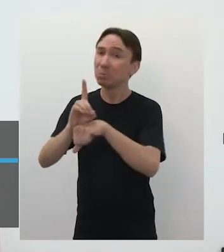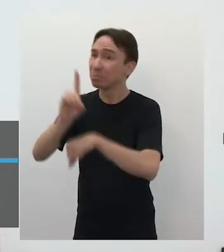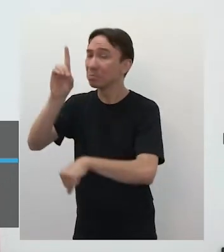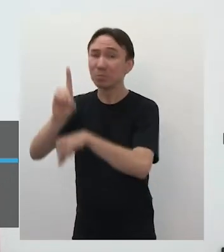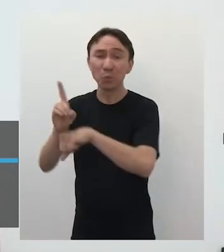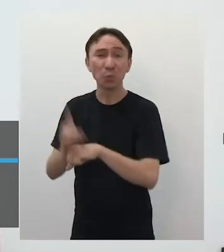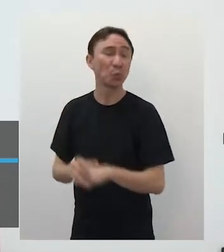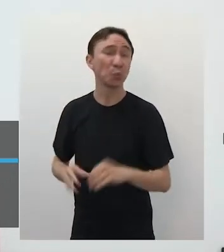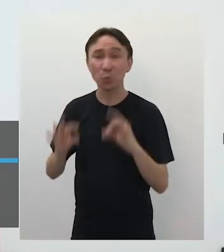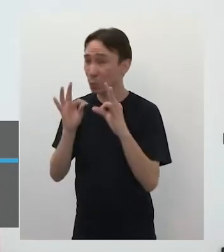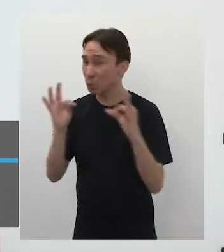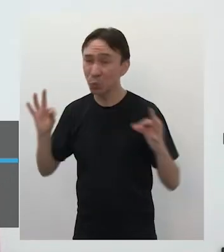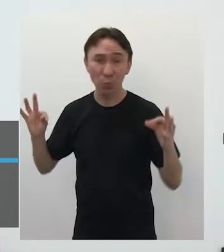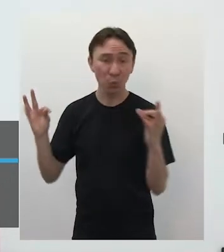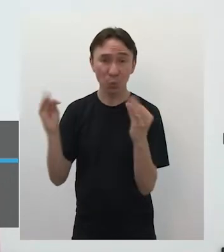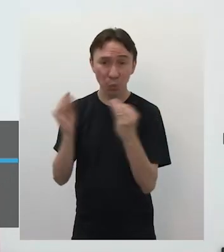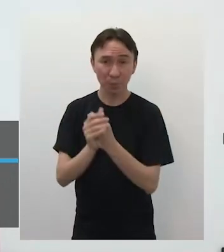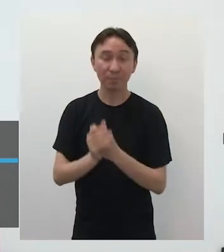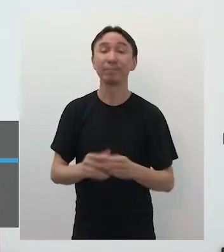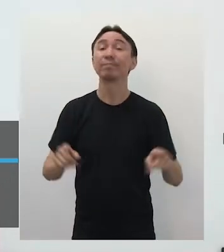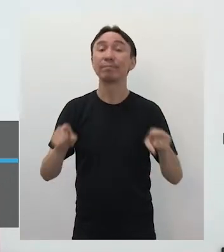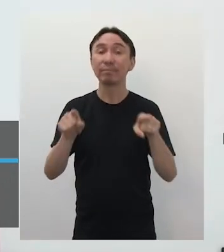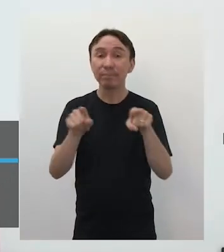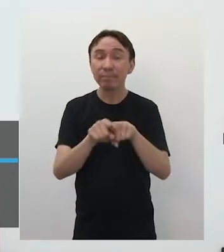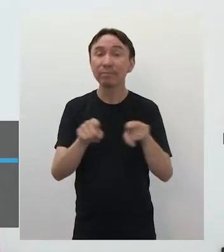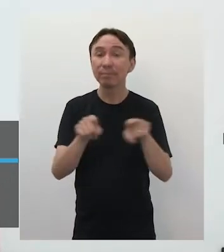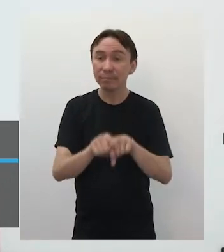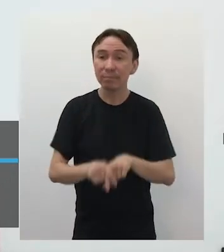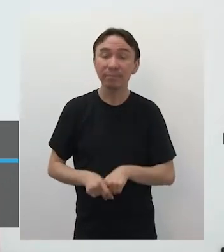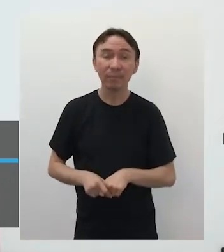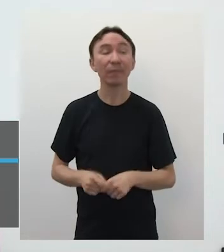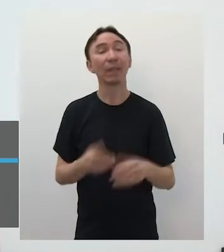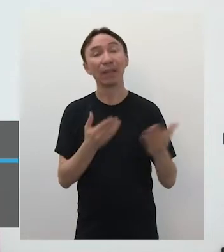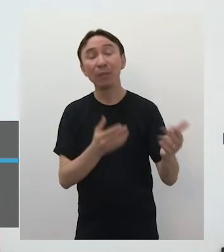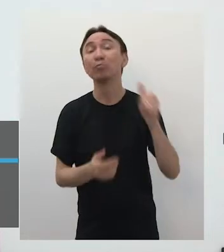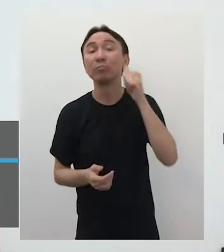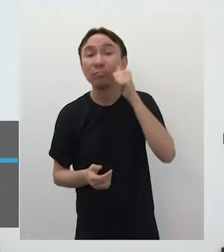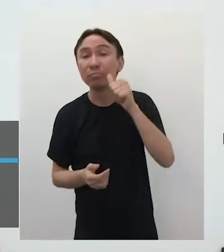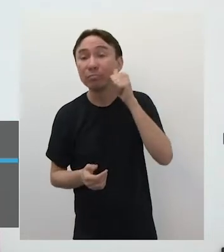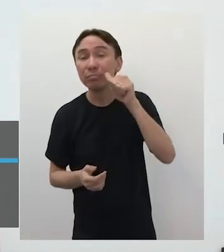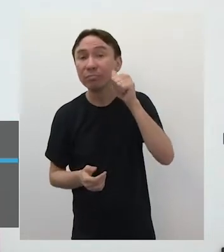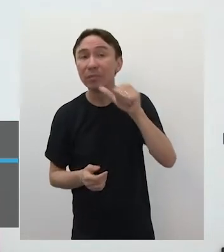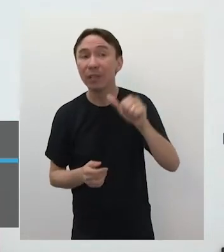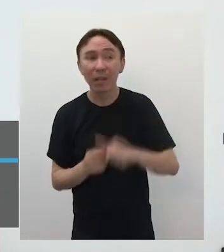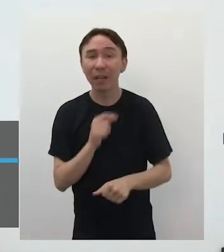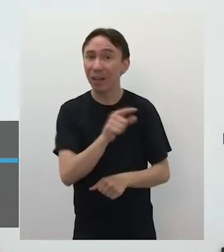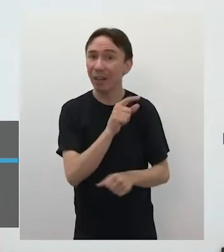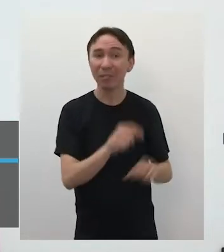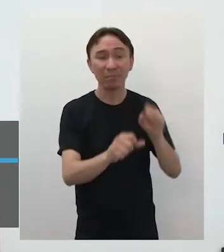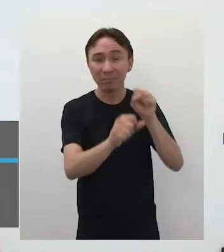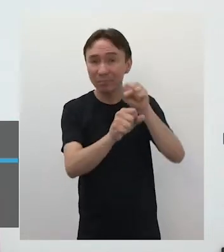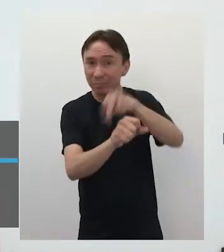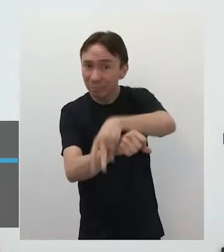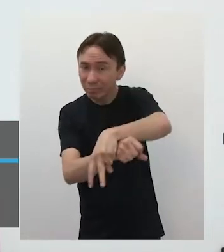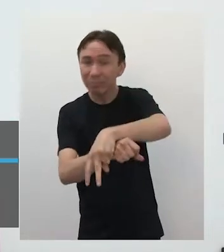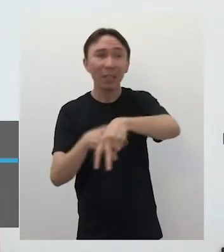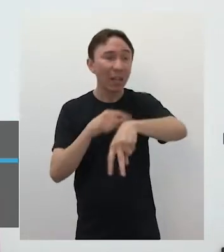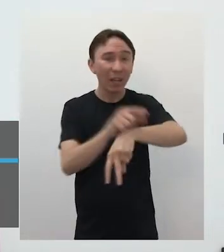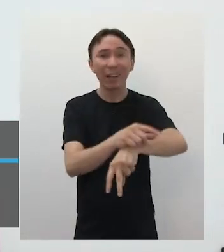demandas. As escolas, as demandas das escolas, aos centros e núcleos